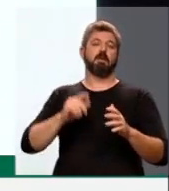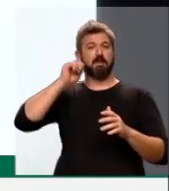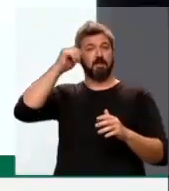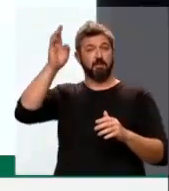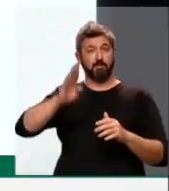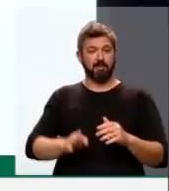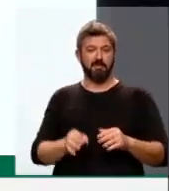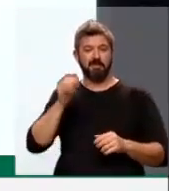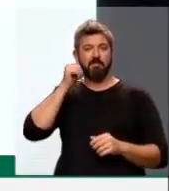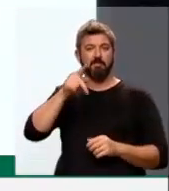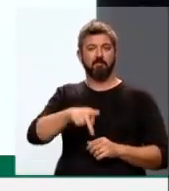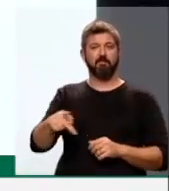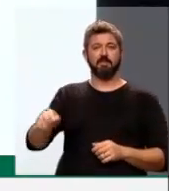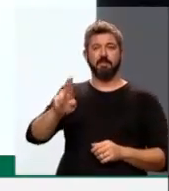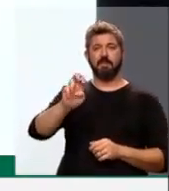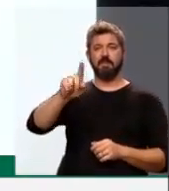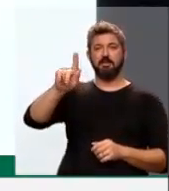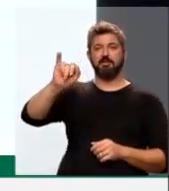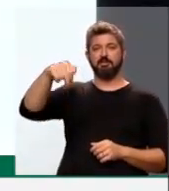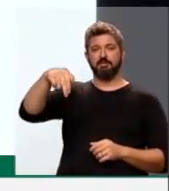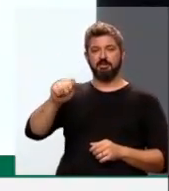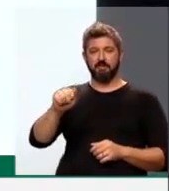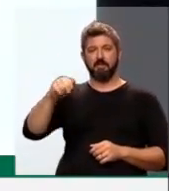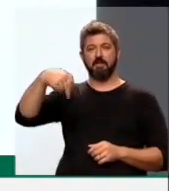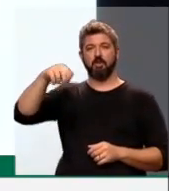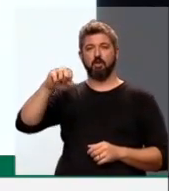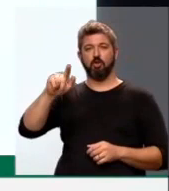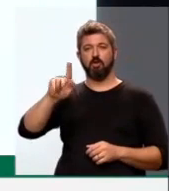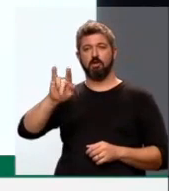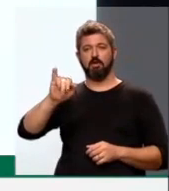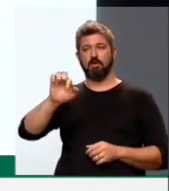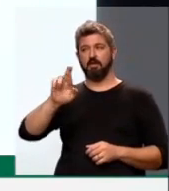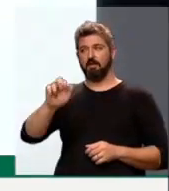professora Regina Nogueira, a doutora Regina Nogueira.